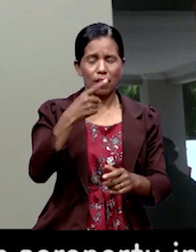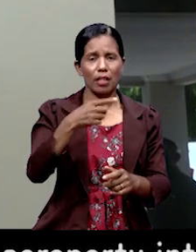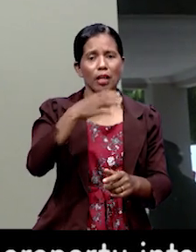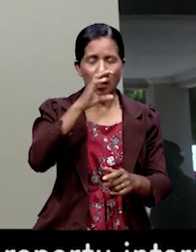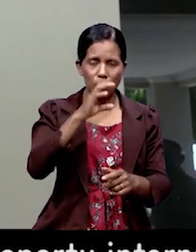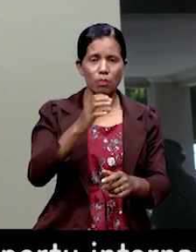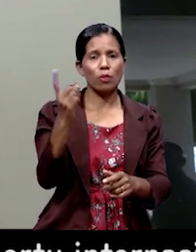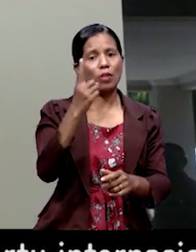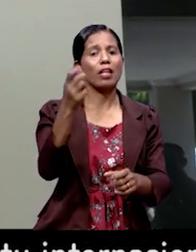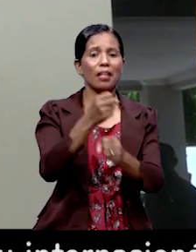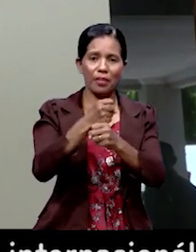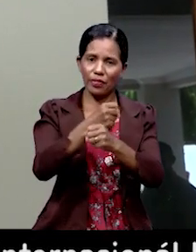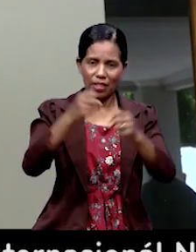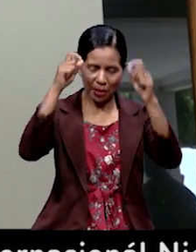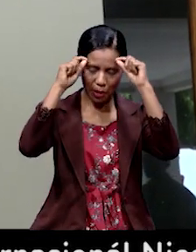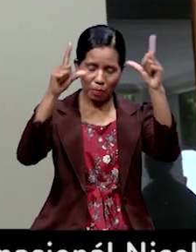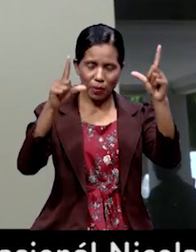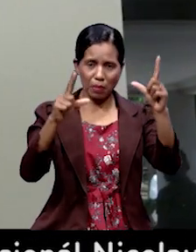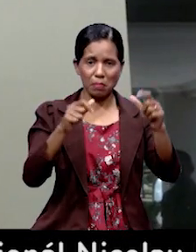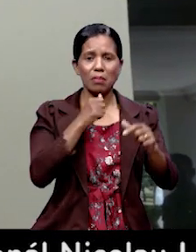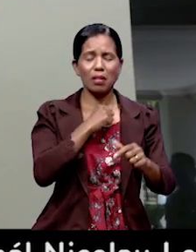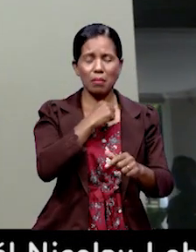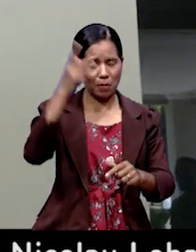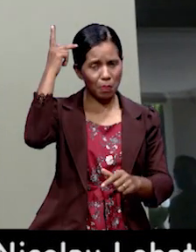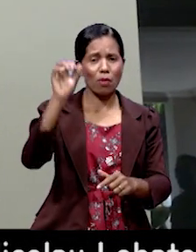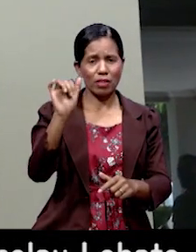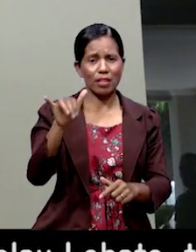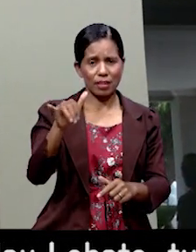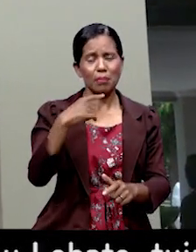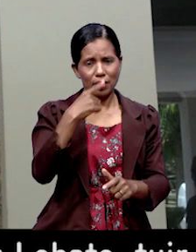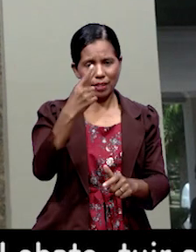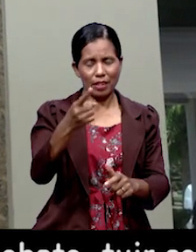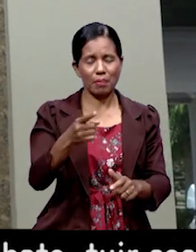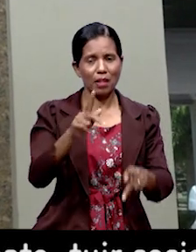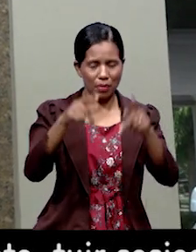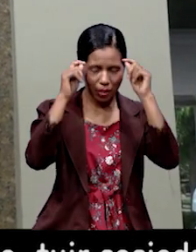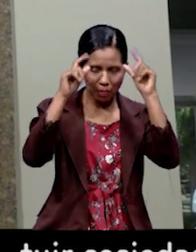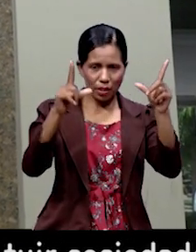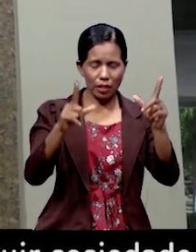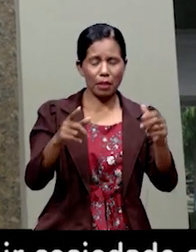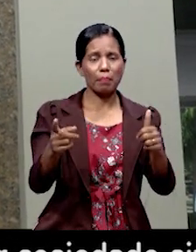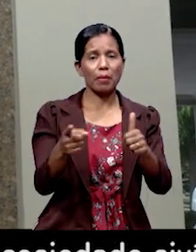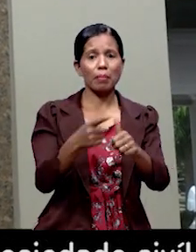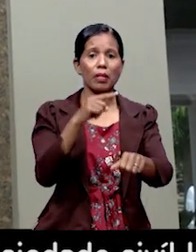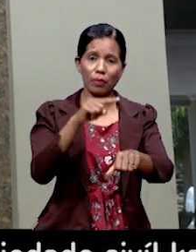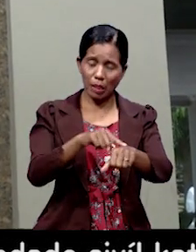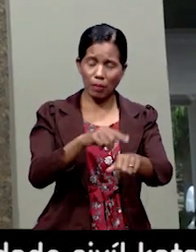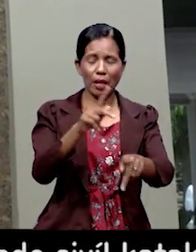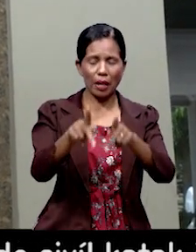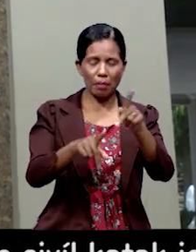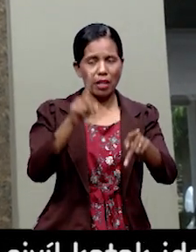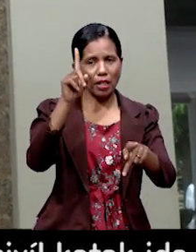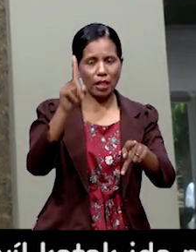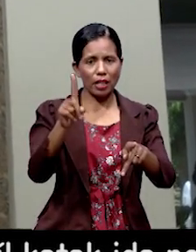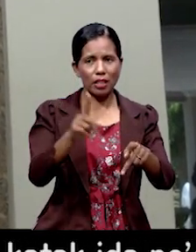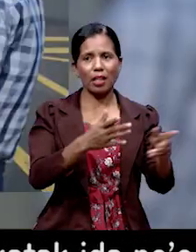pronto ne maka a noi primera vez ma ke mai da ba visita am papa la lintama vale